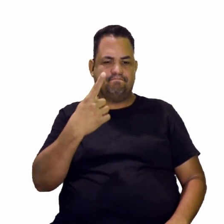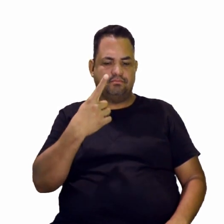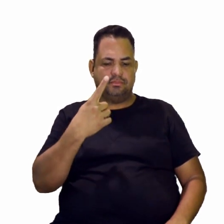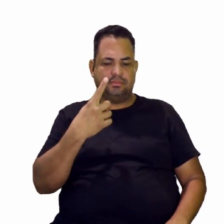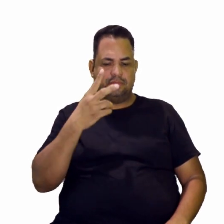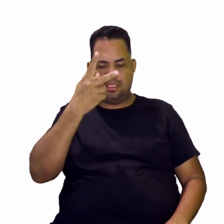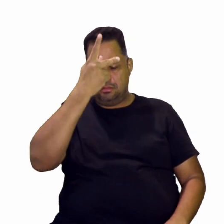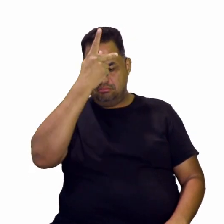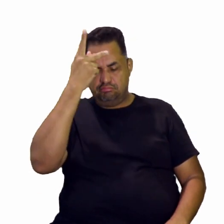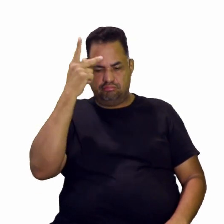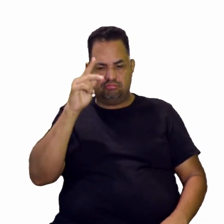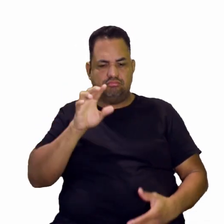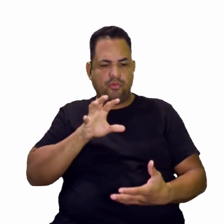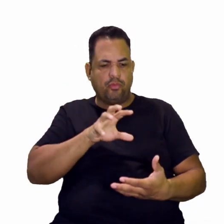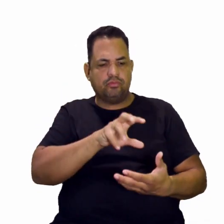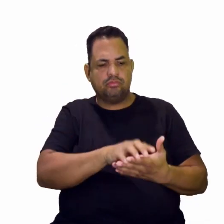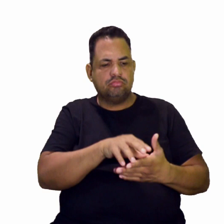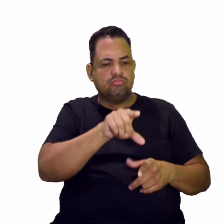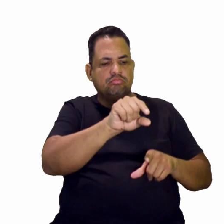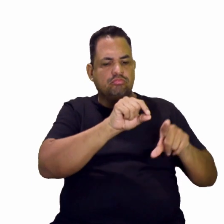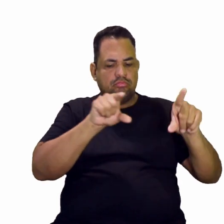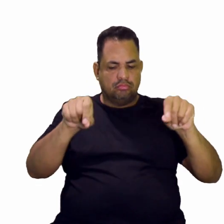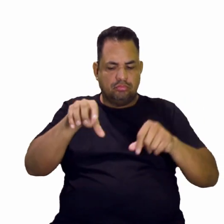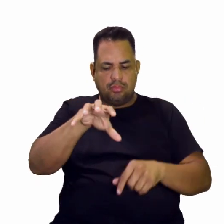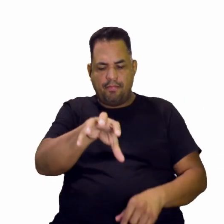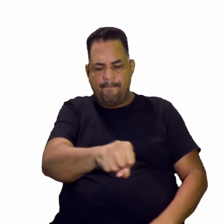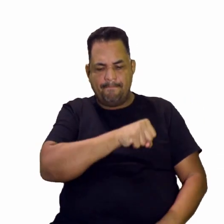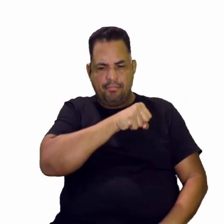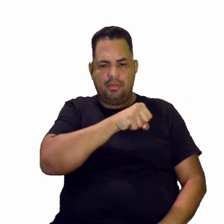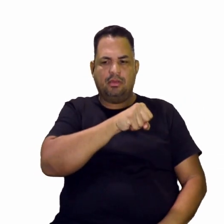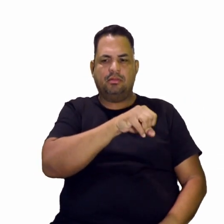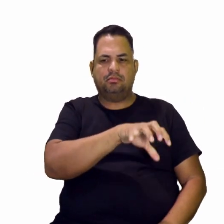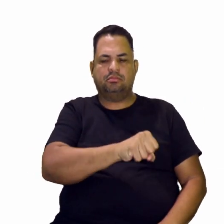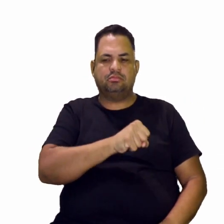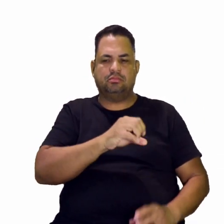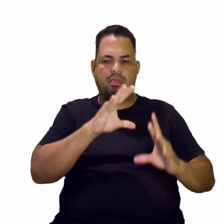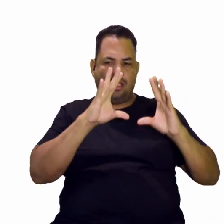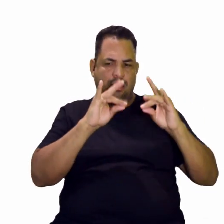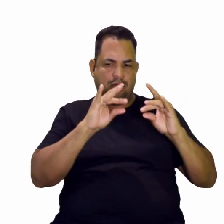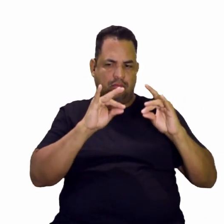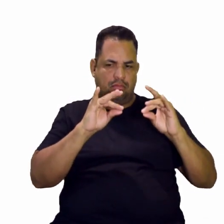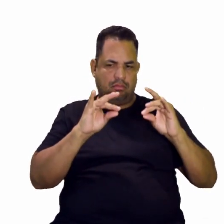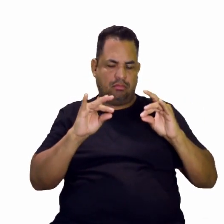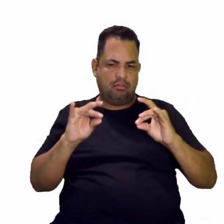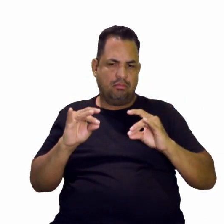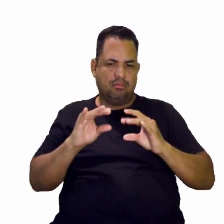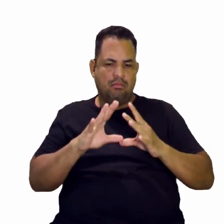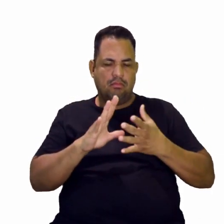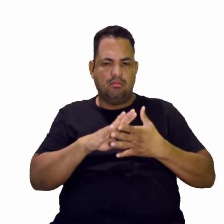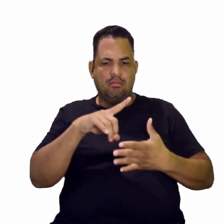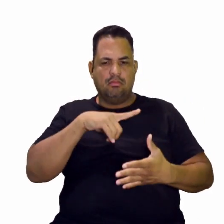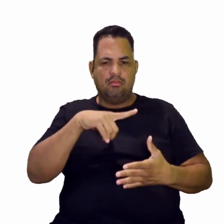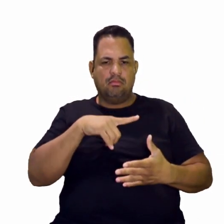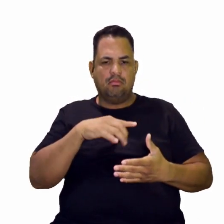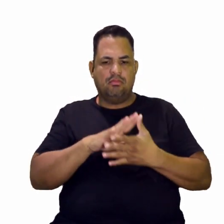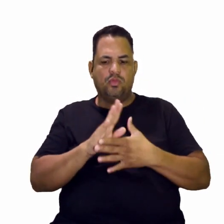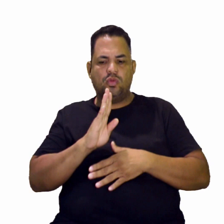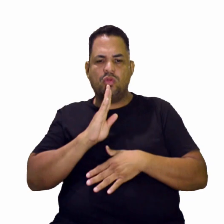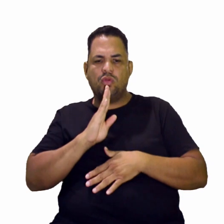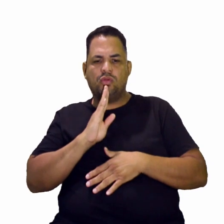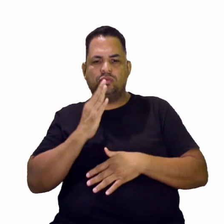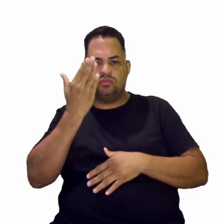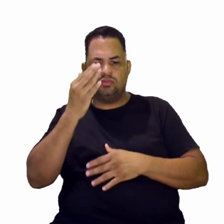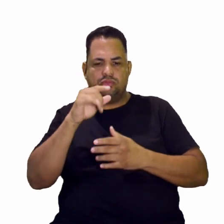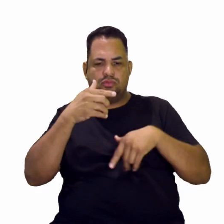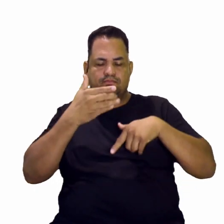catadores, vamos dizer assim, de caranguejo, eles metem a mão numa lama, né, uma lama, eles têm lá o seu conhecimento